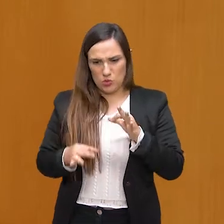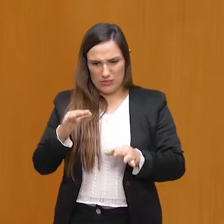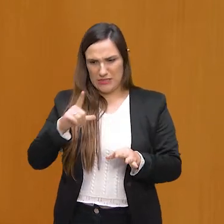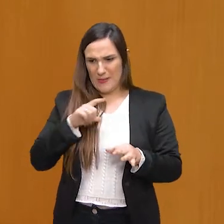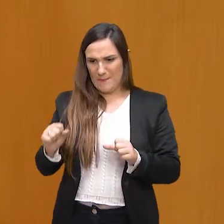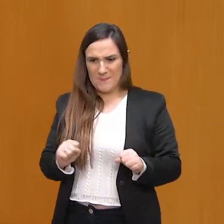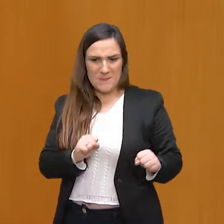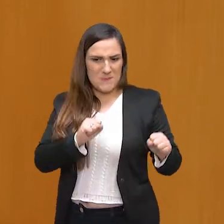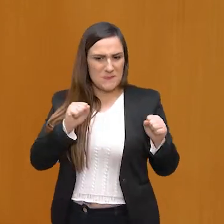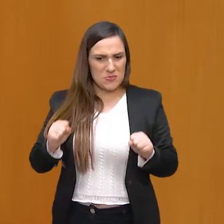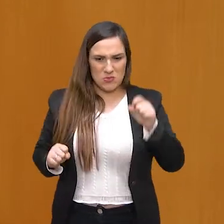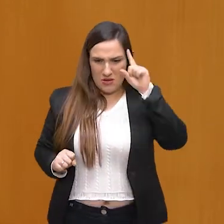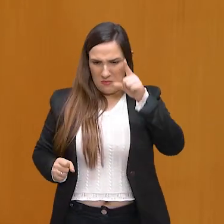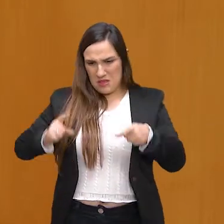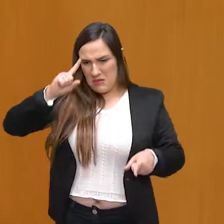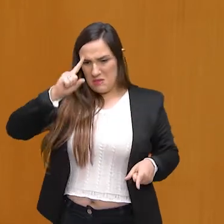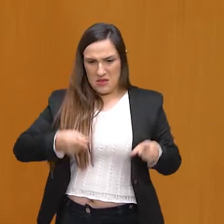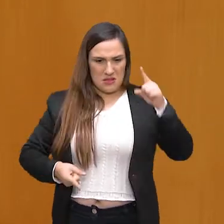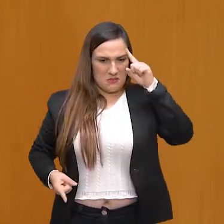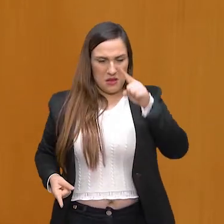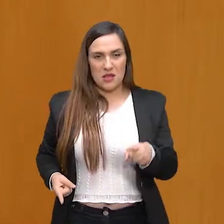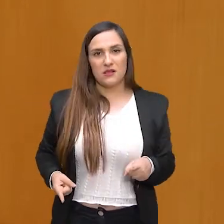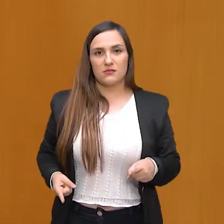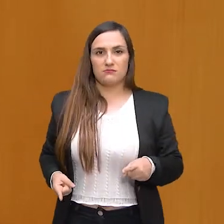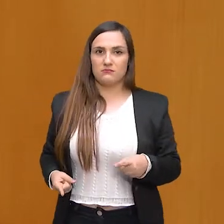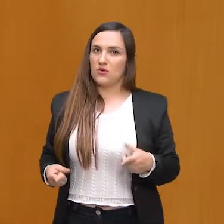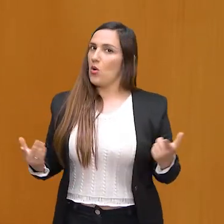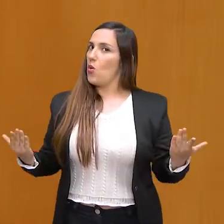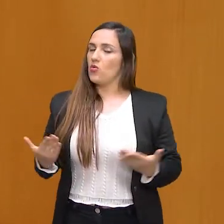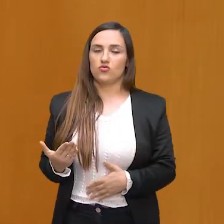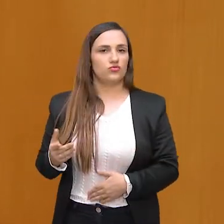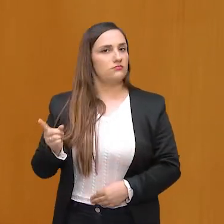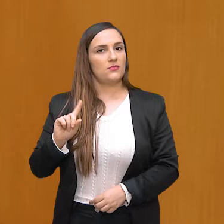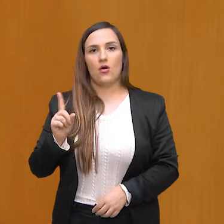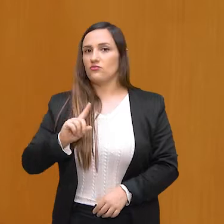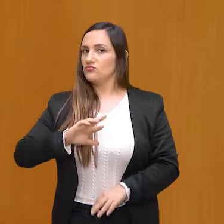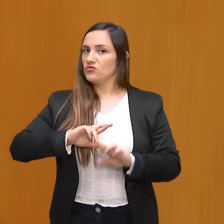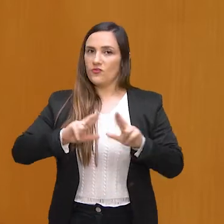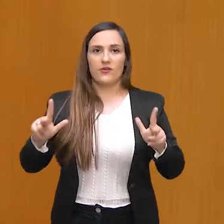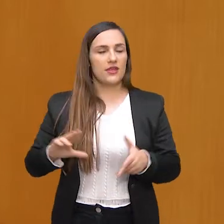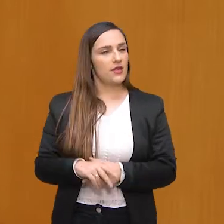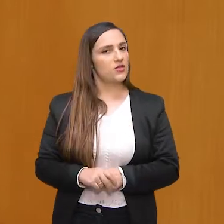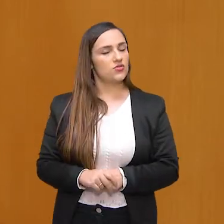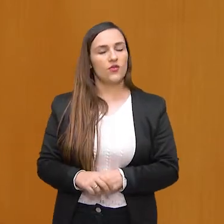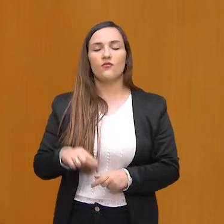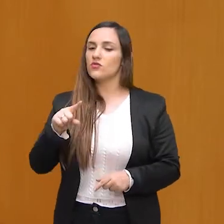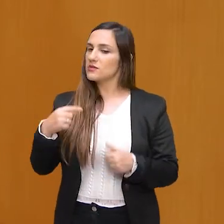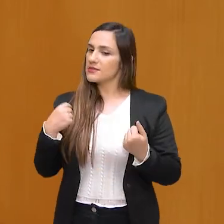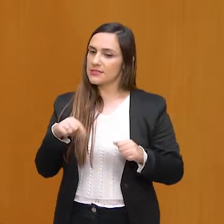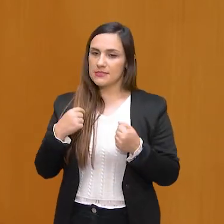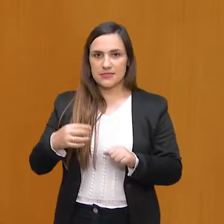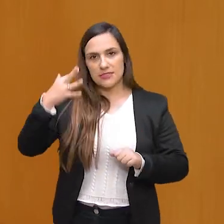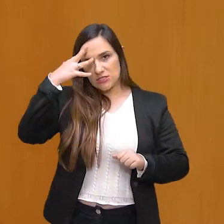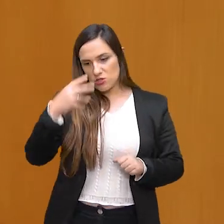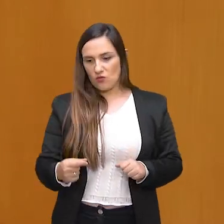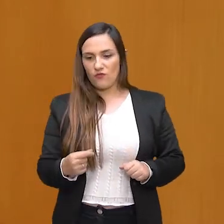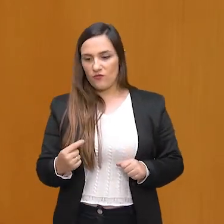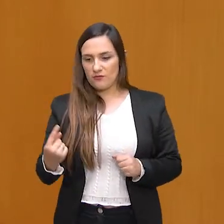poderes imensos e quase indiscutíveis, e hoje não, o juiz tem que fundamentar suas decisões, ele tem